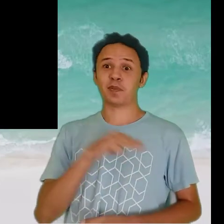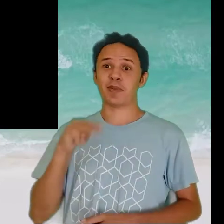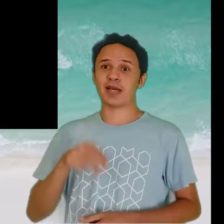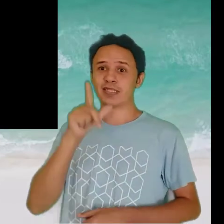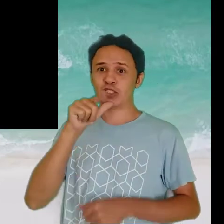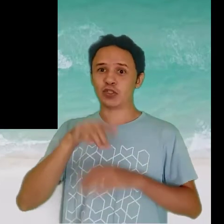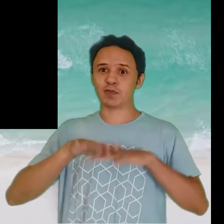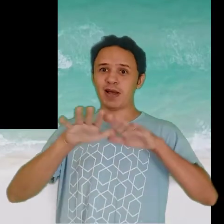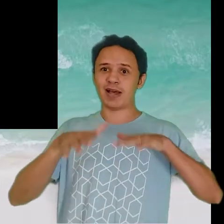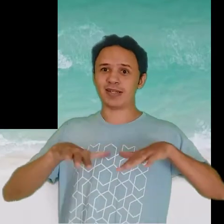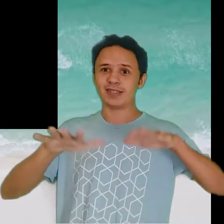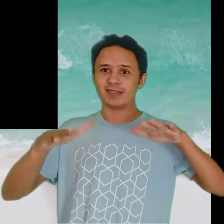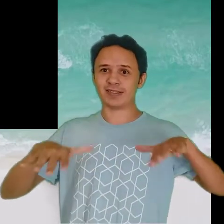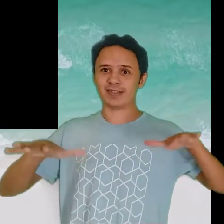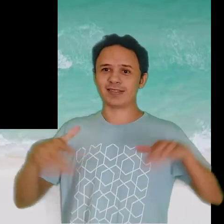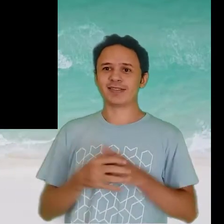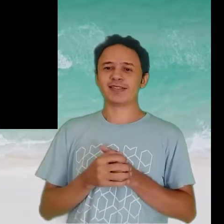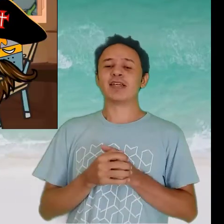Os mestres dos mares.